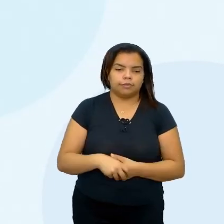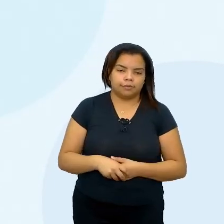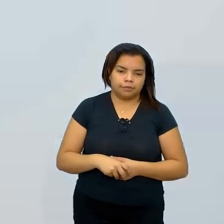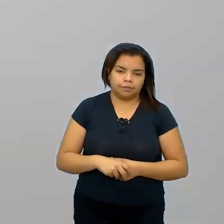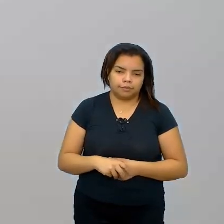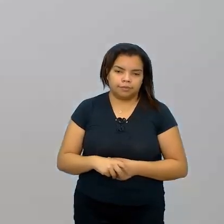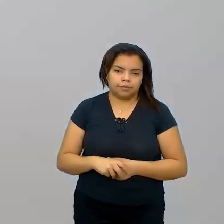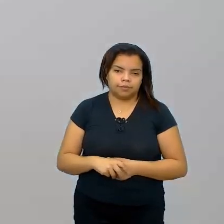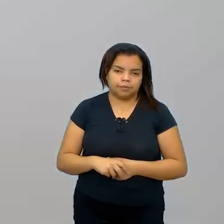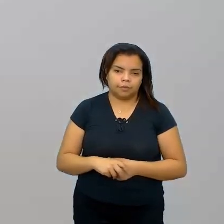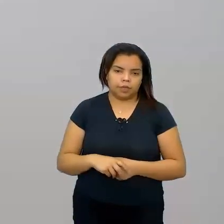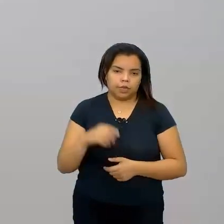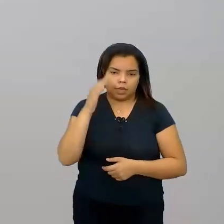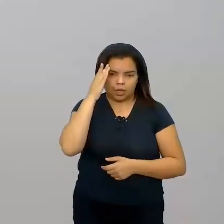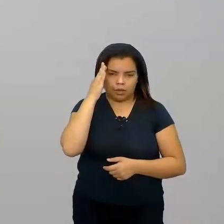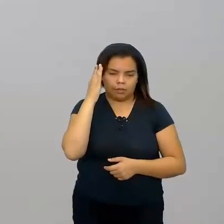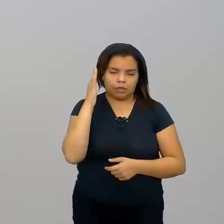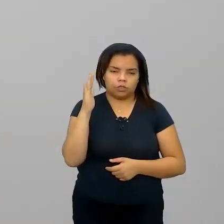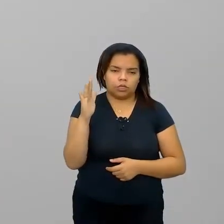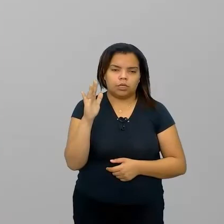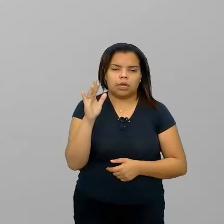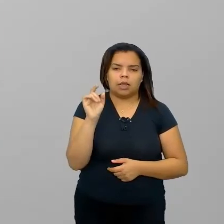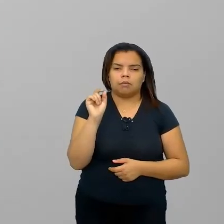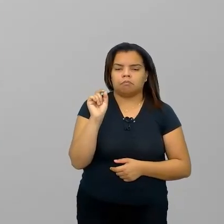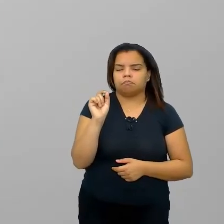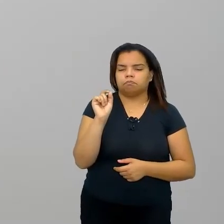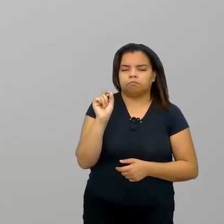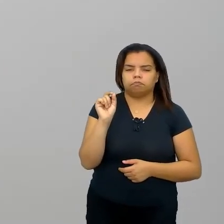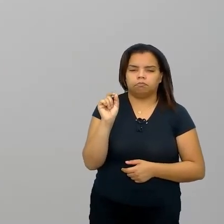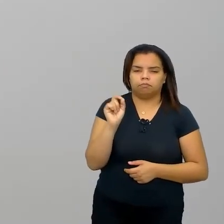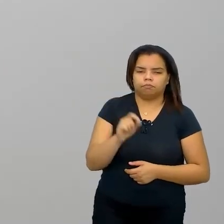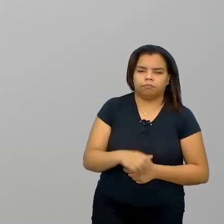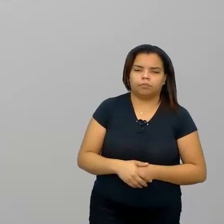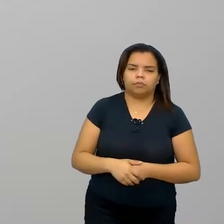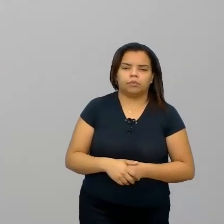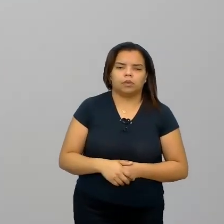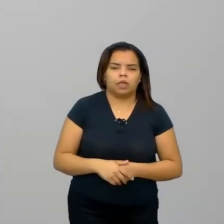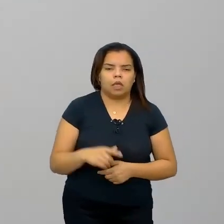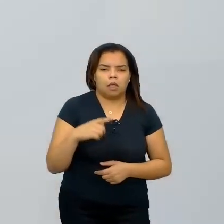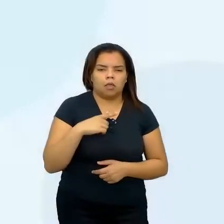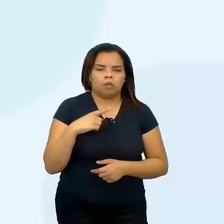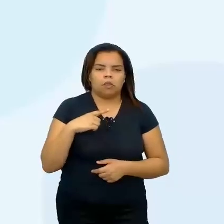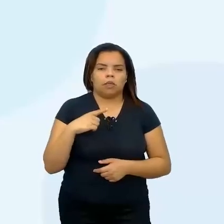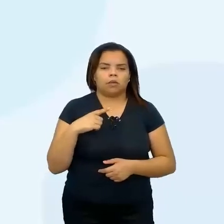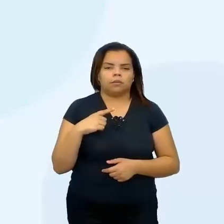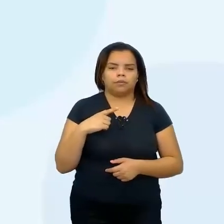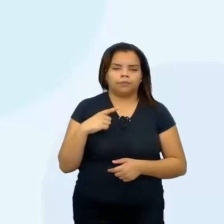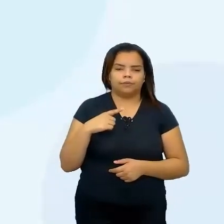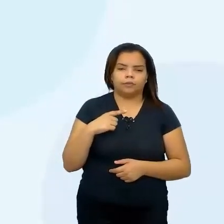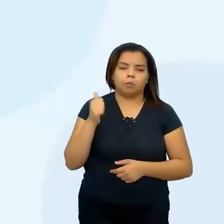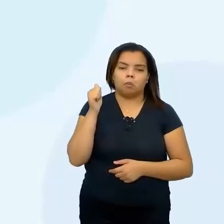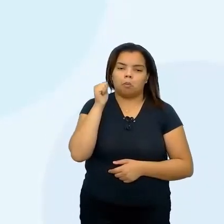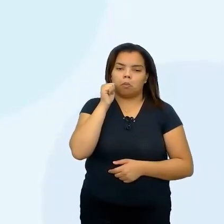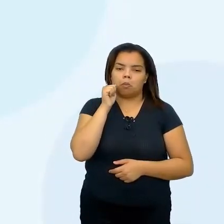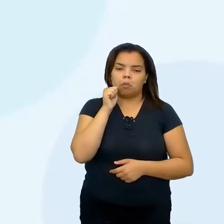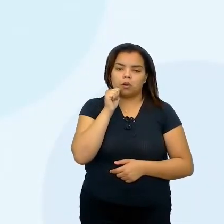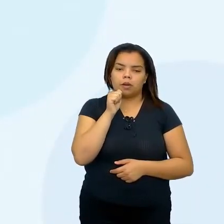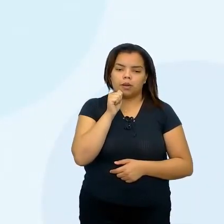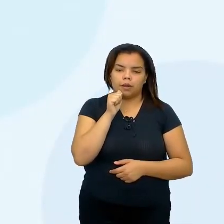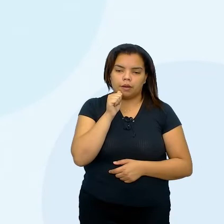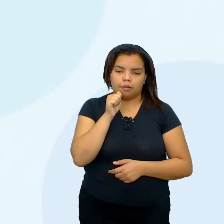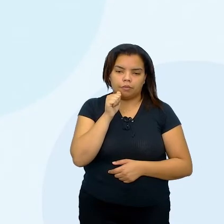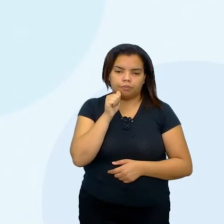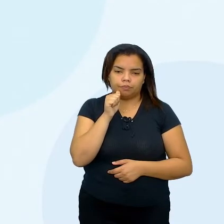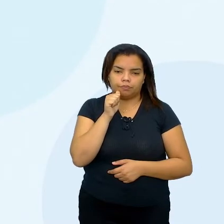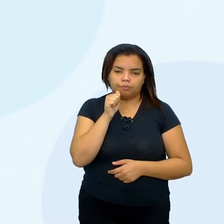a seguinte árvore genealógica, o seguinte heredograma. Então, eu tenho aqui uma mulher que